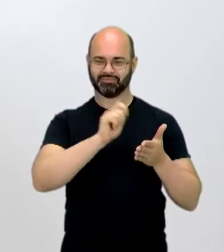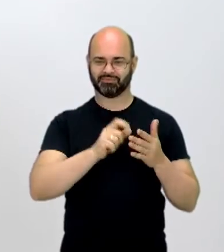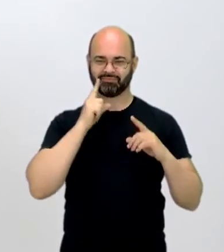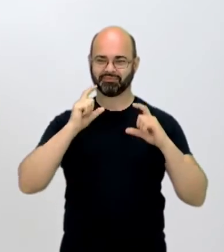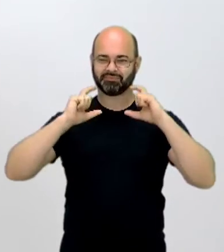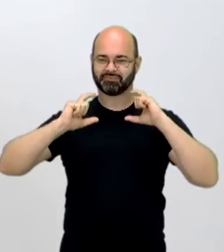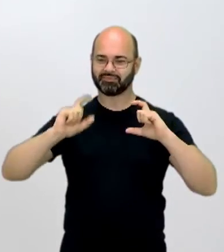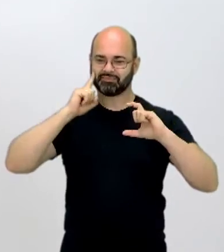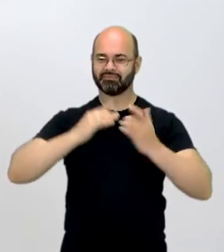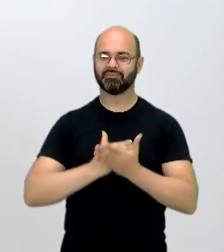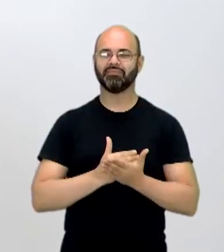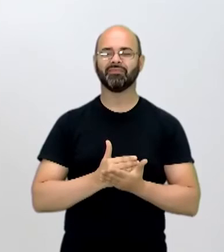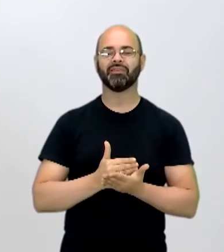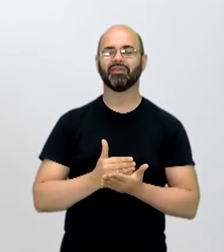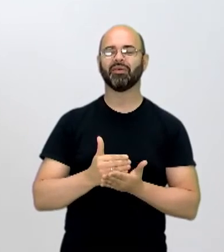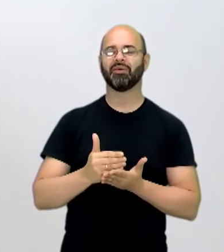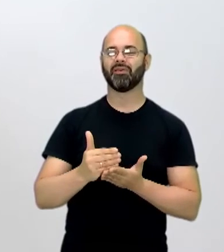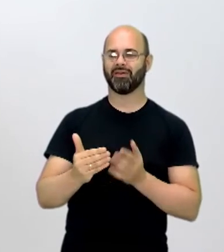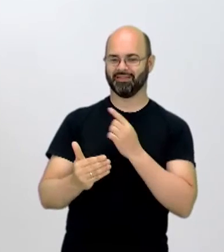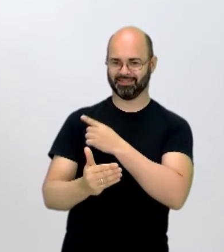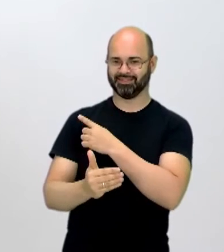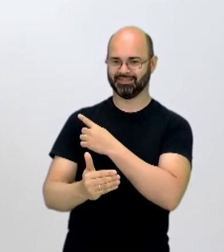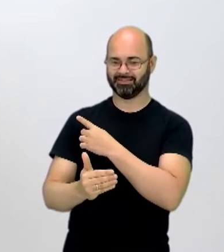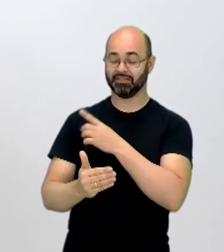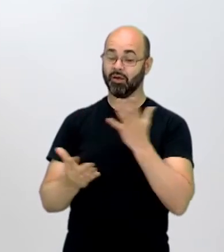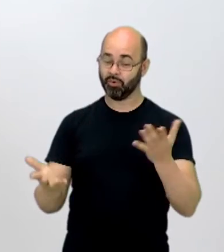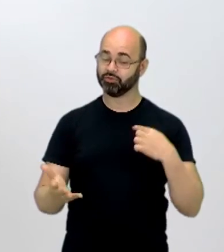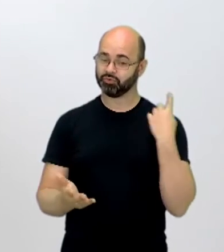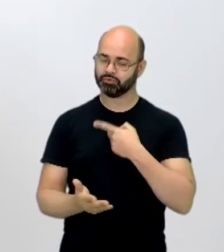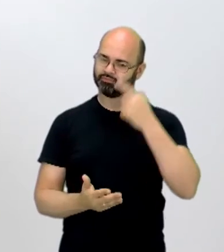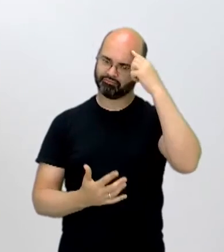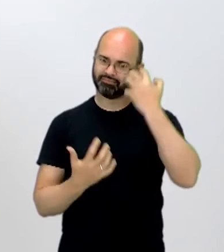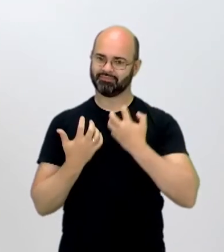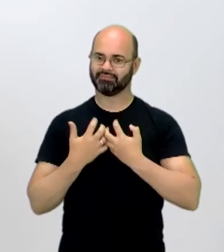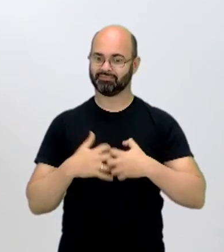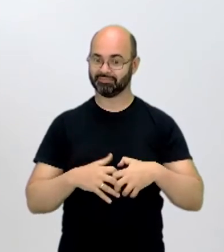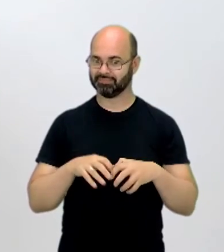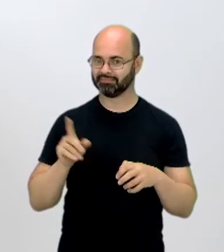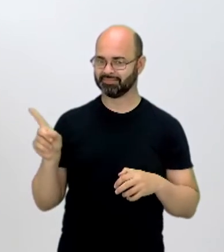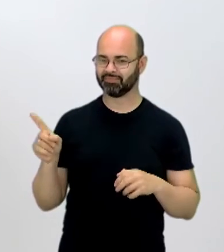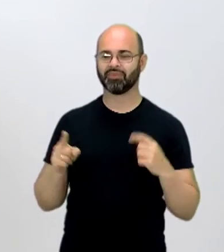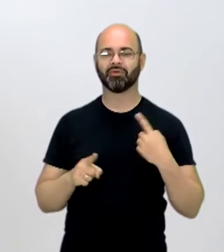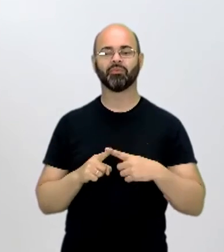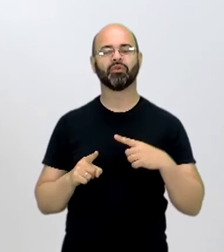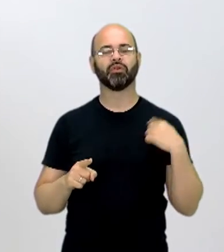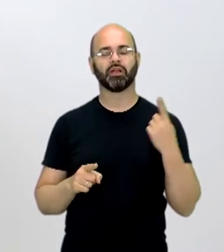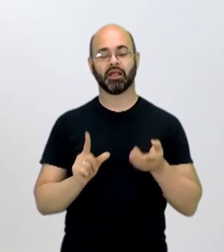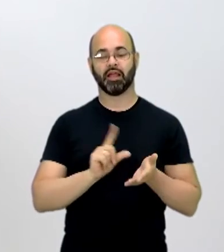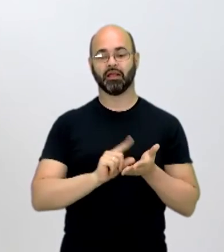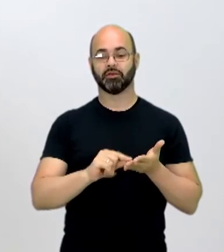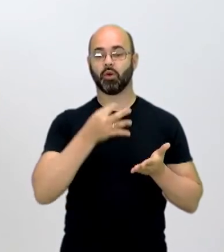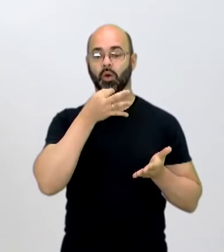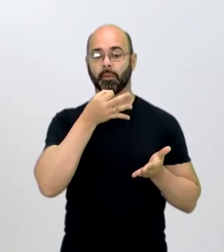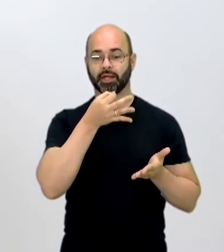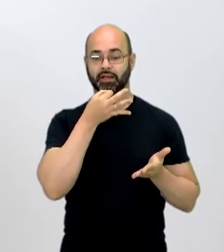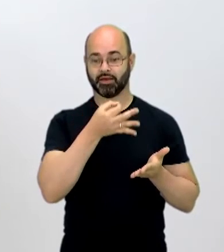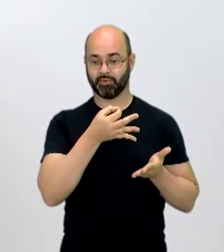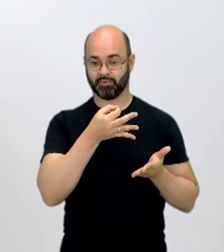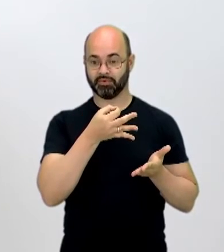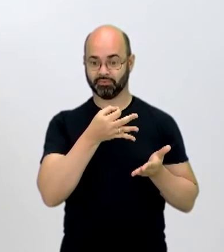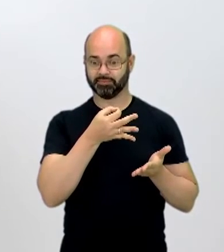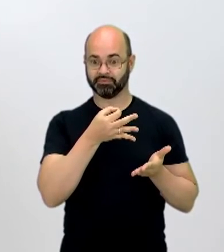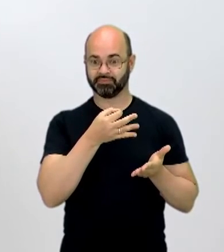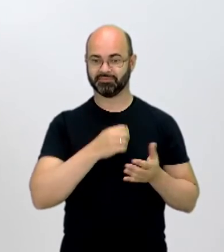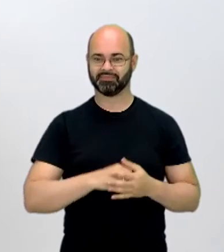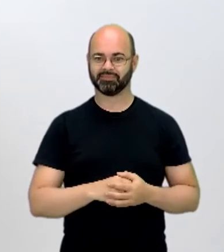parágrafo introdutório. E é isso que a gente tem que pensar para a aula de hoje, porque a gente está escrevendo um artigo de opinião e o meu